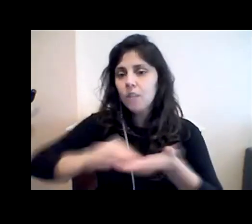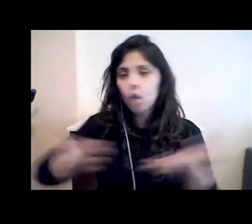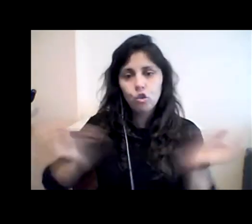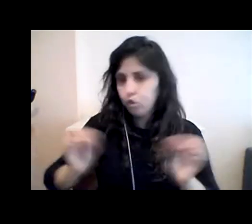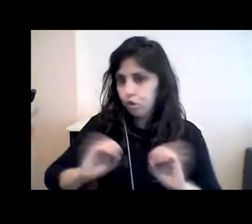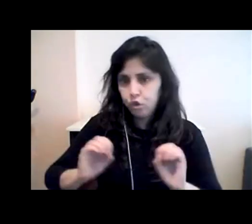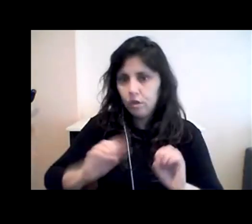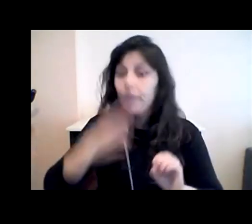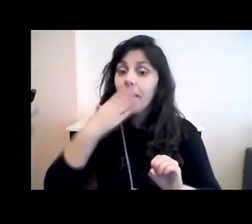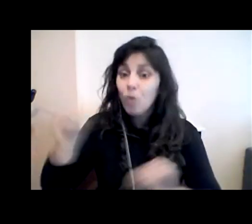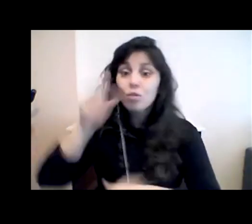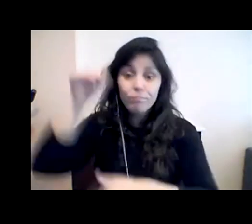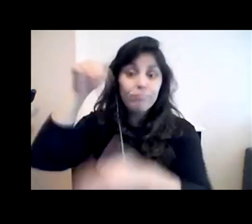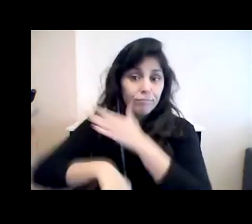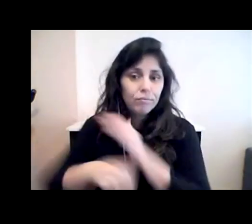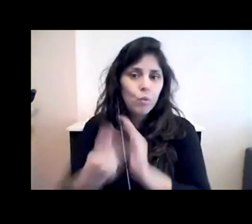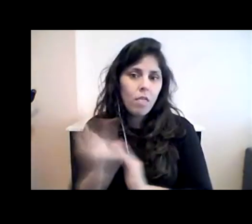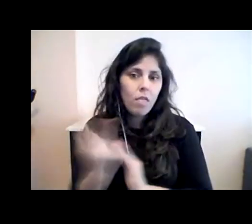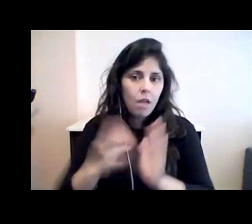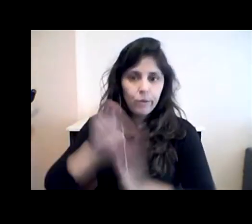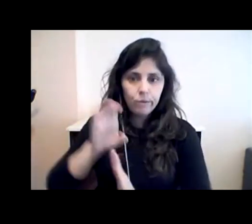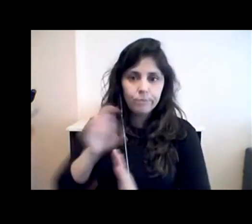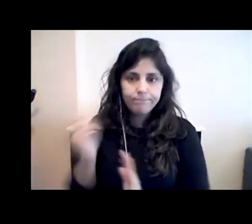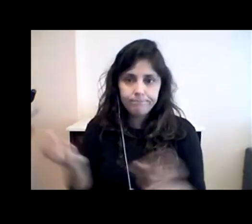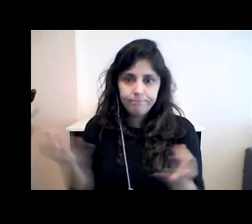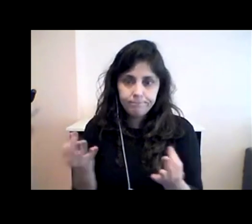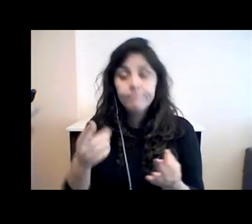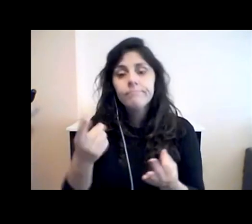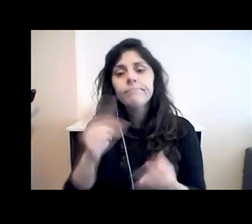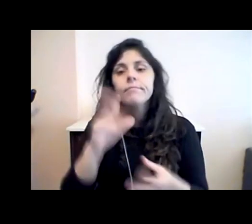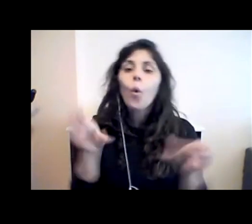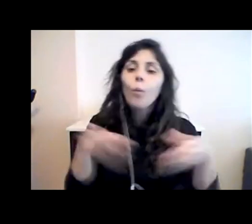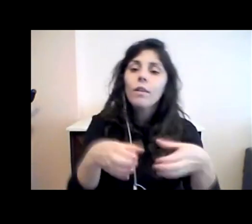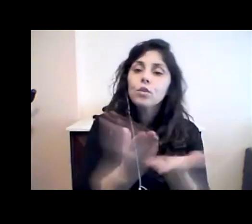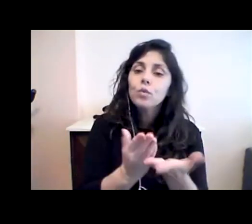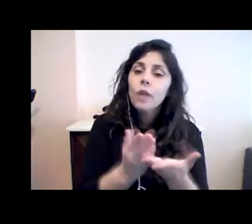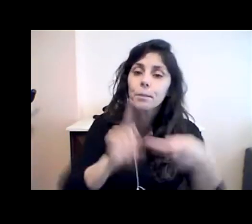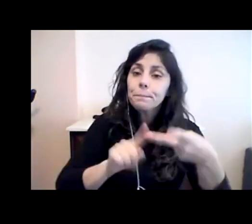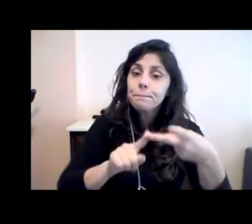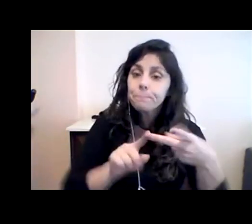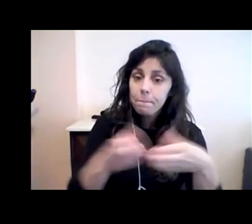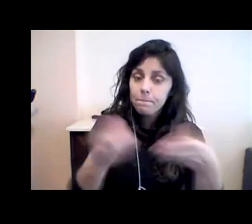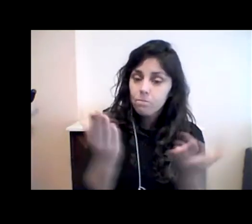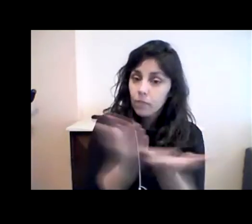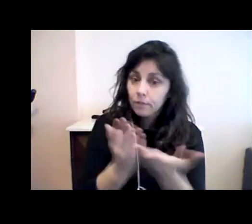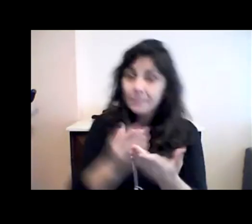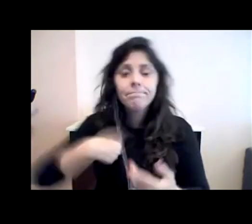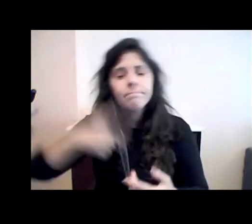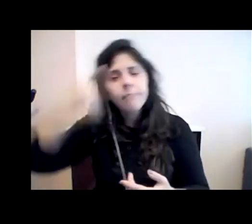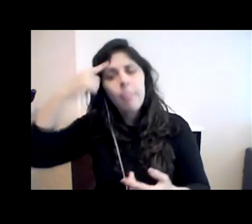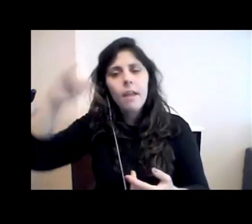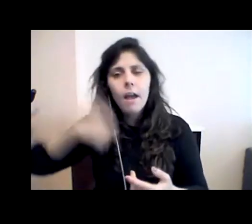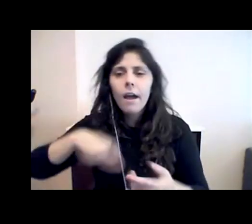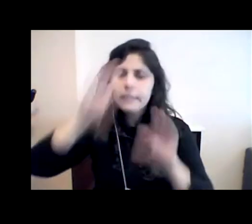às unidades curriculares. E a segunda é que dentro da própria comunidade escolar cria-se a ideia de que o aluno do ensino profissional não